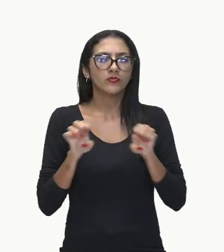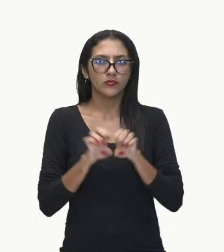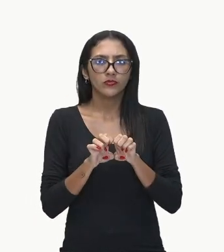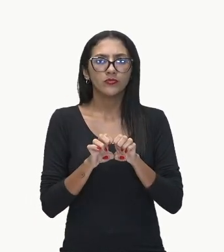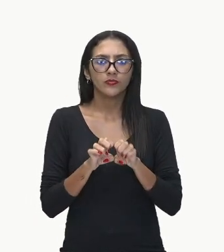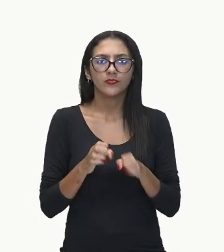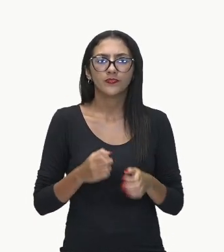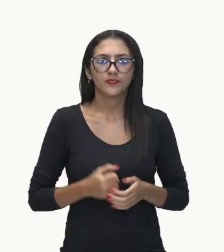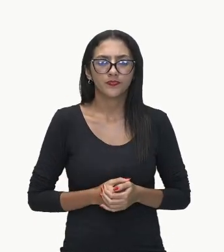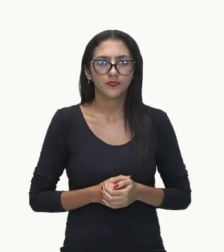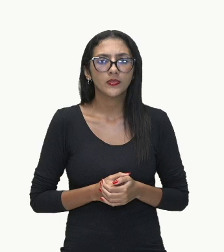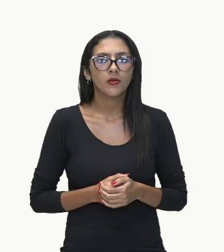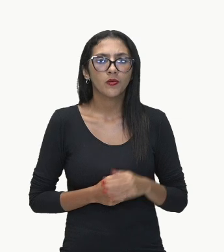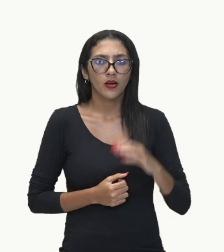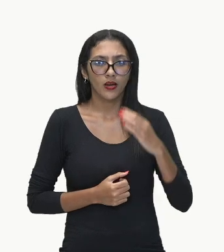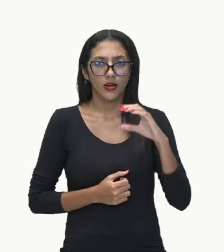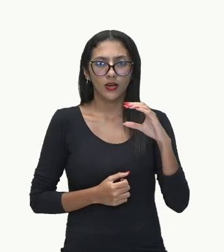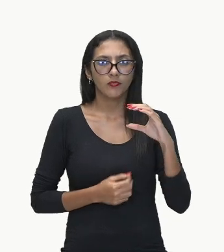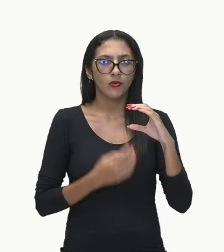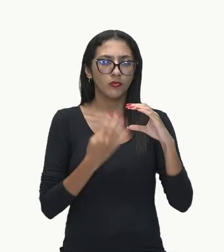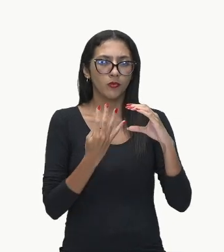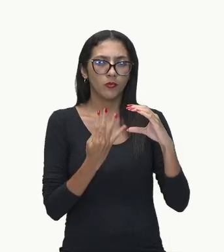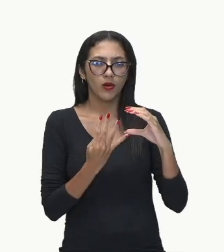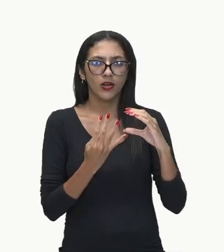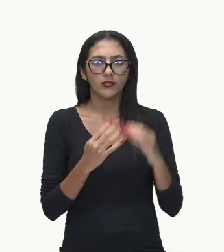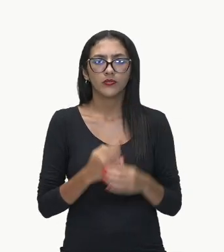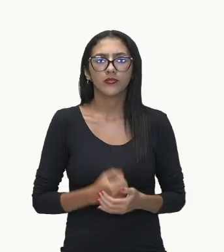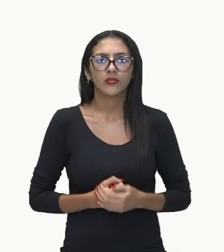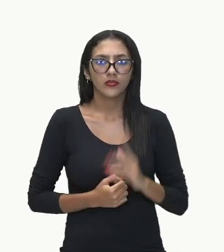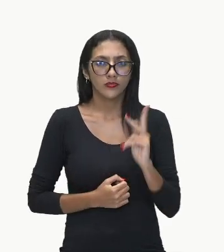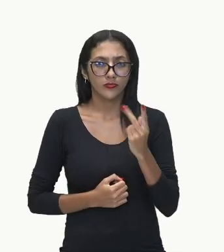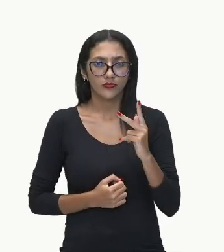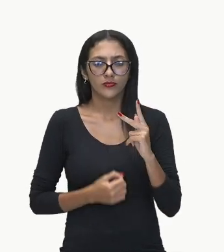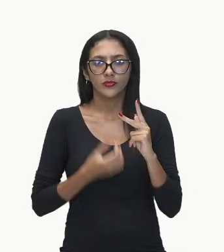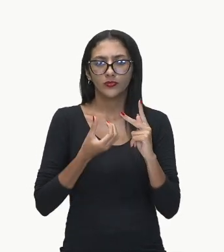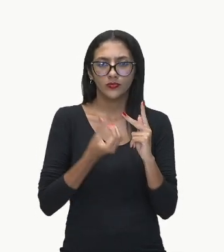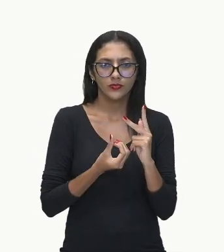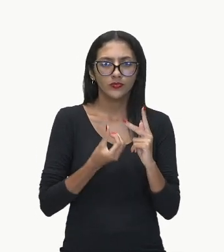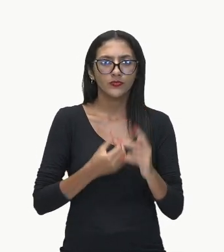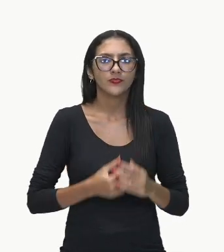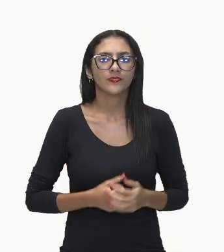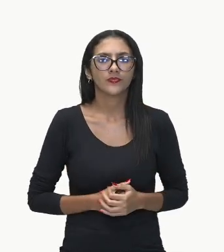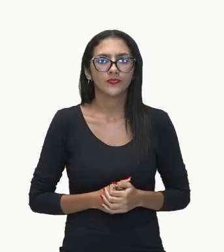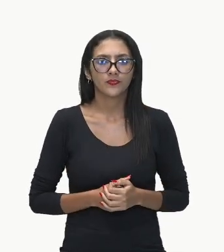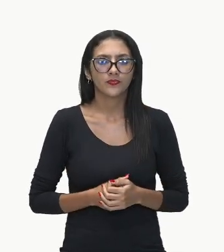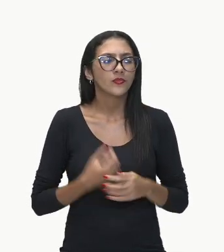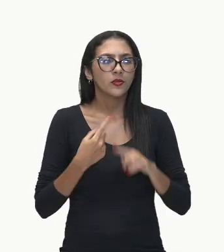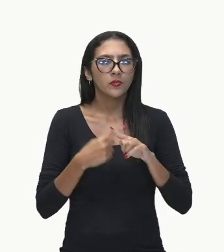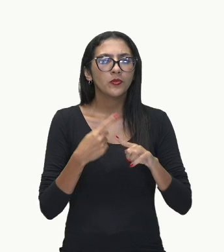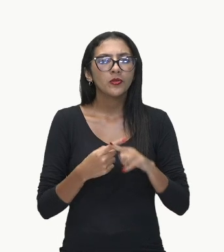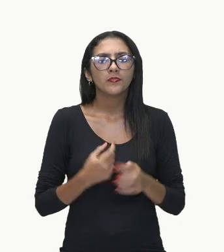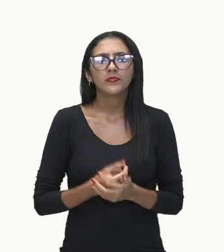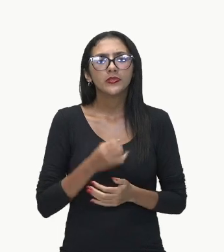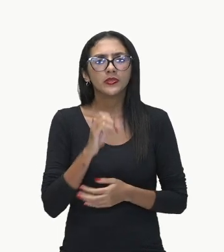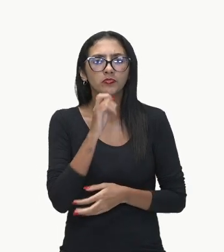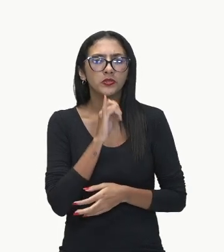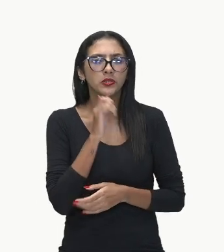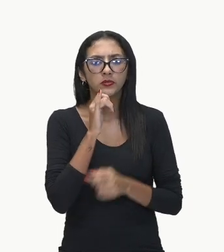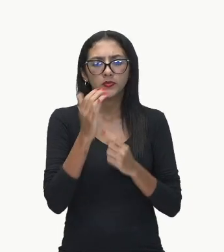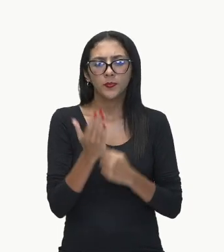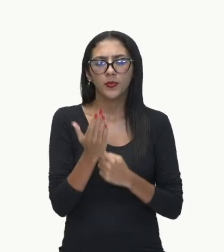têm 4 carbonos e 6 hidrogênios. Por que isso? Porque se aparecer, por